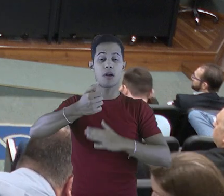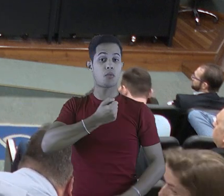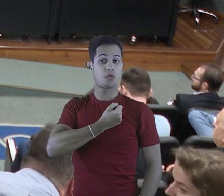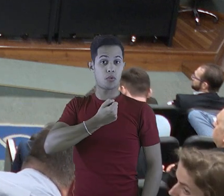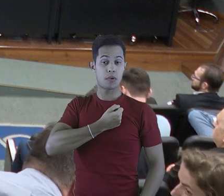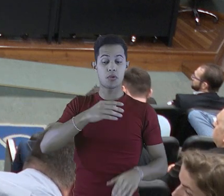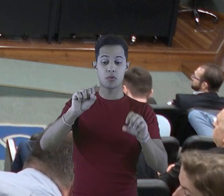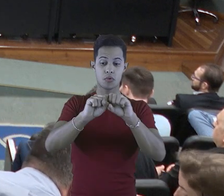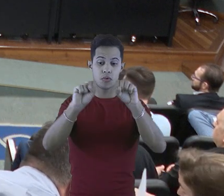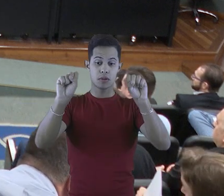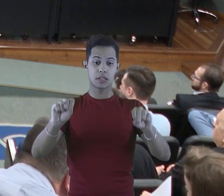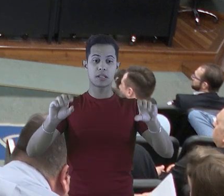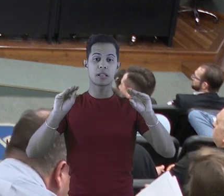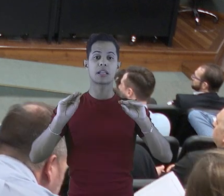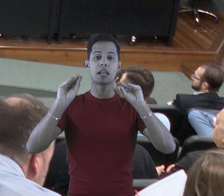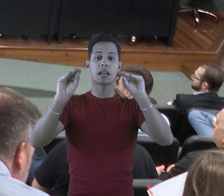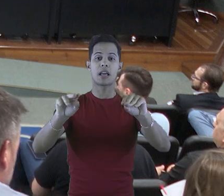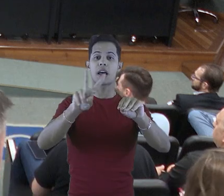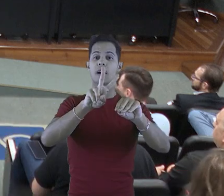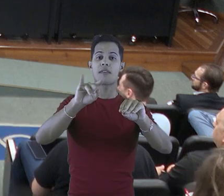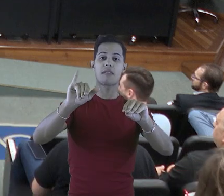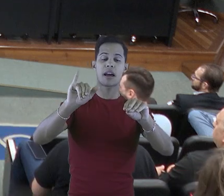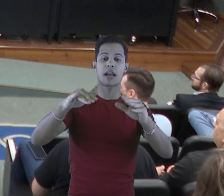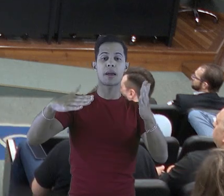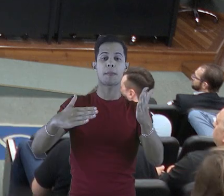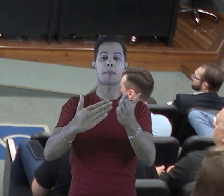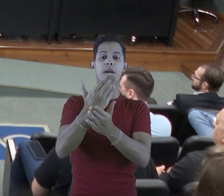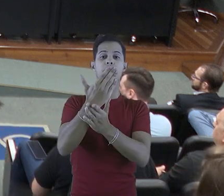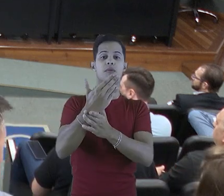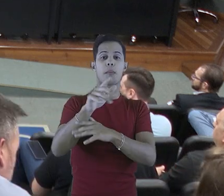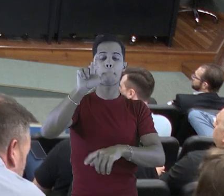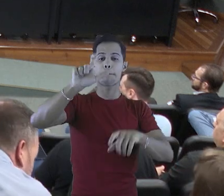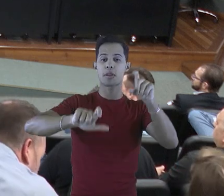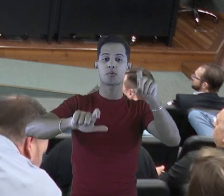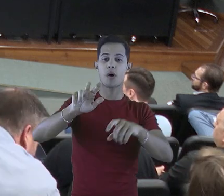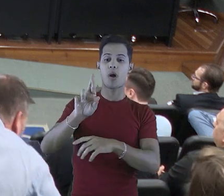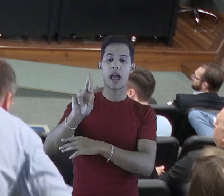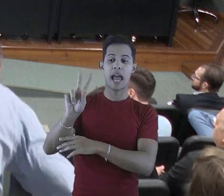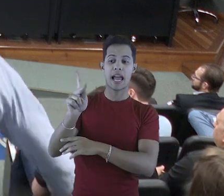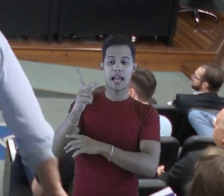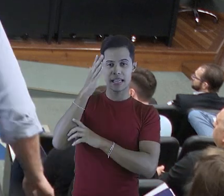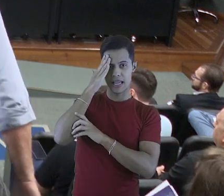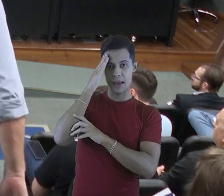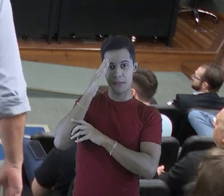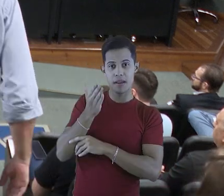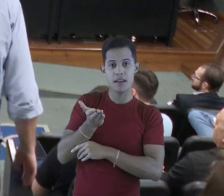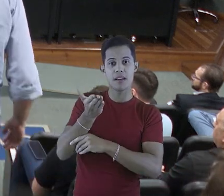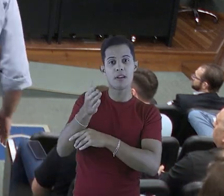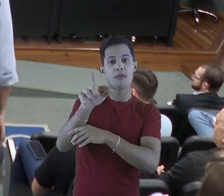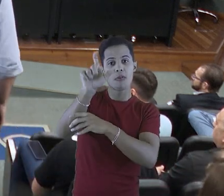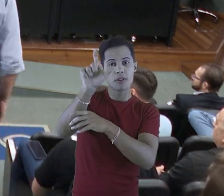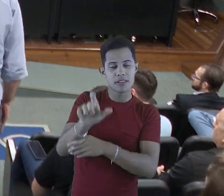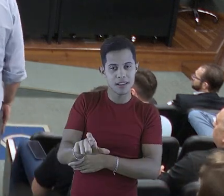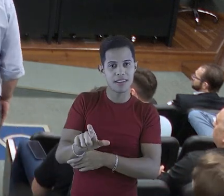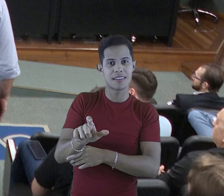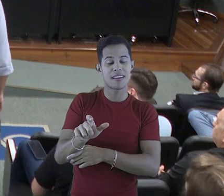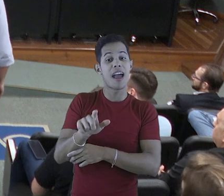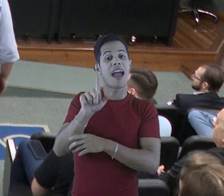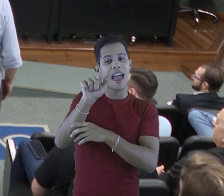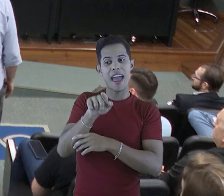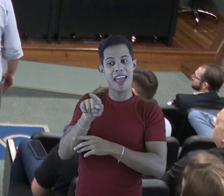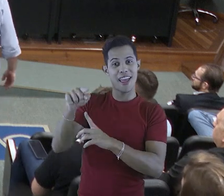permitir o pessoal do Recursos Humanos saber que é você. Nesse caso, é um dado pseudo-anonimizado,